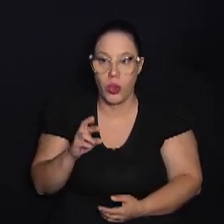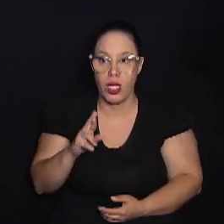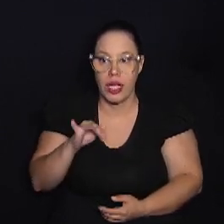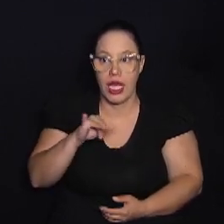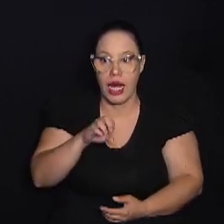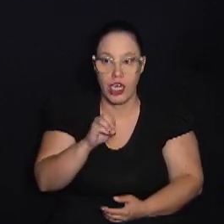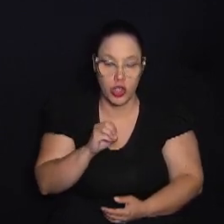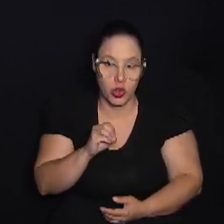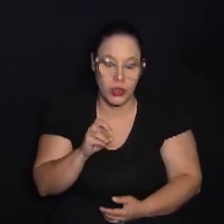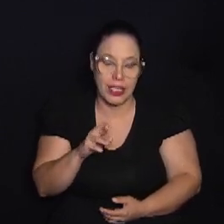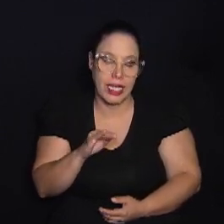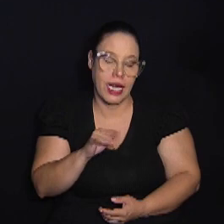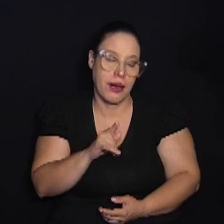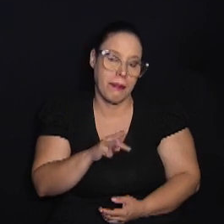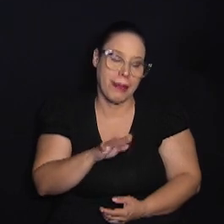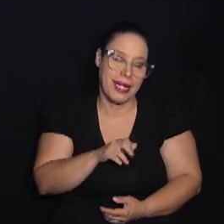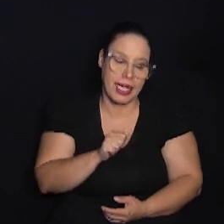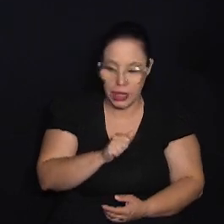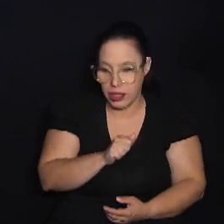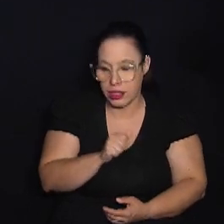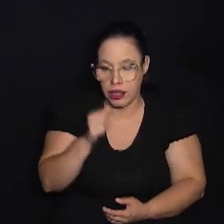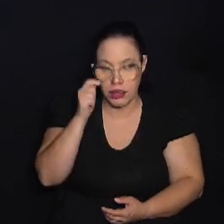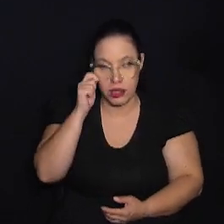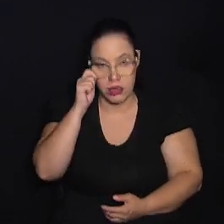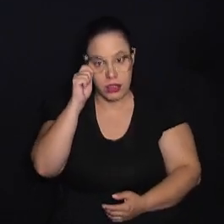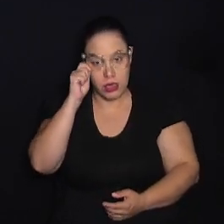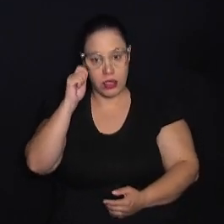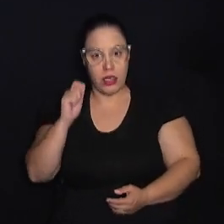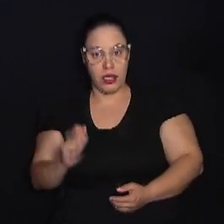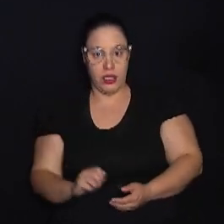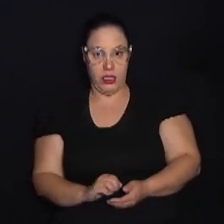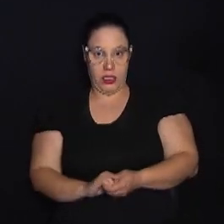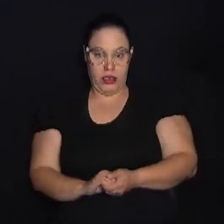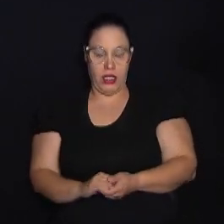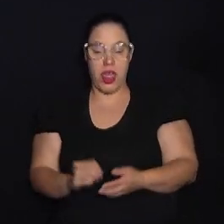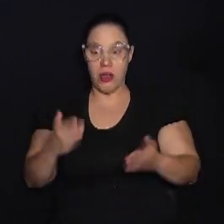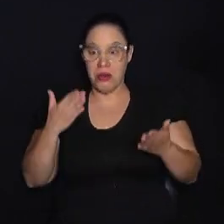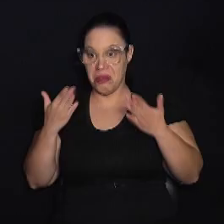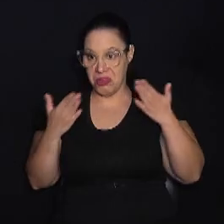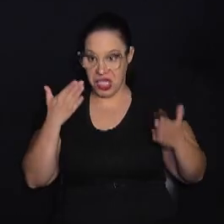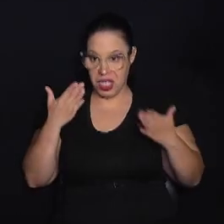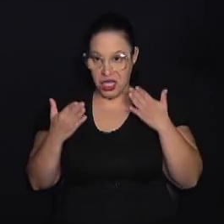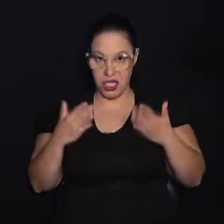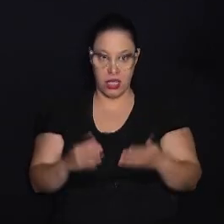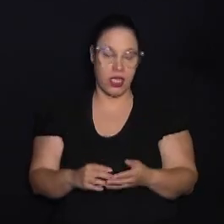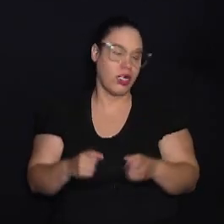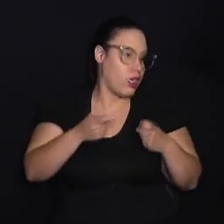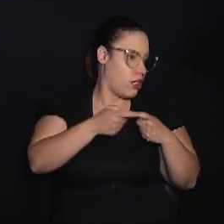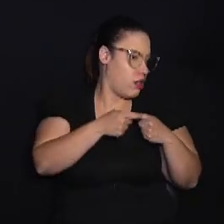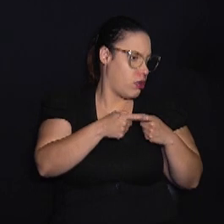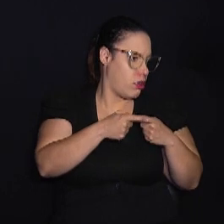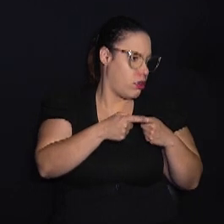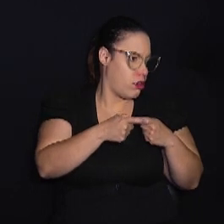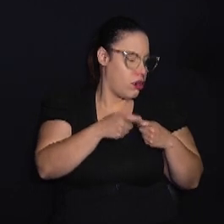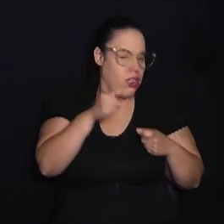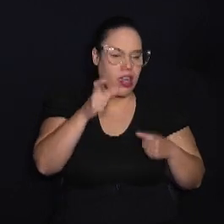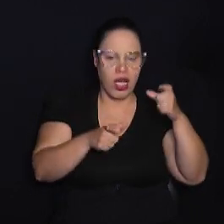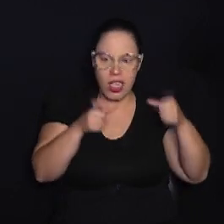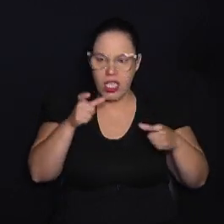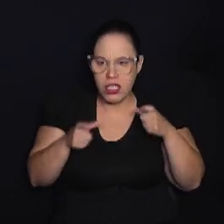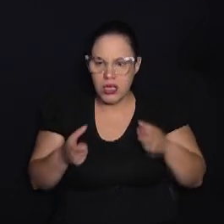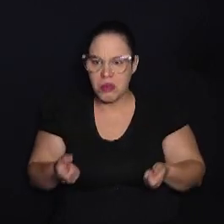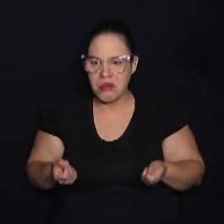muito do tipo histológico, da fase, tudo isso a gente tem que analisar. Doutora, cada tipo de câncer tem